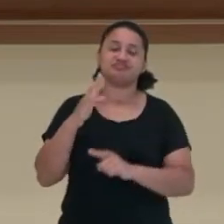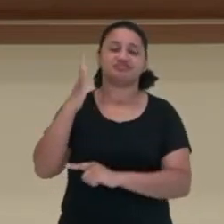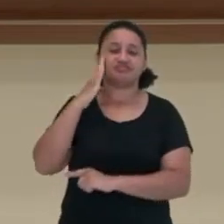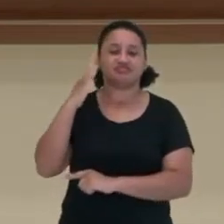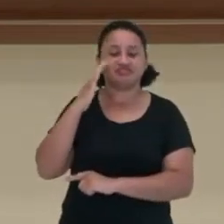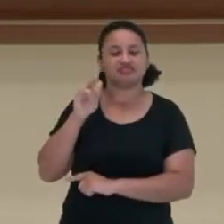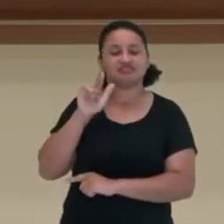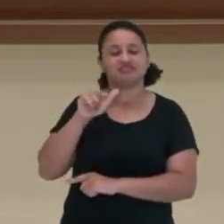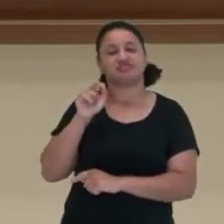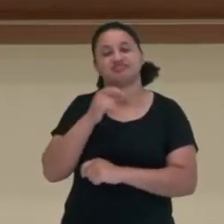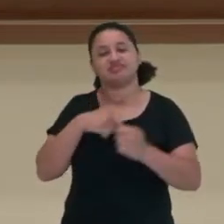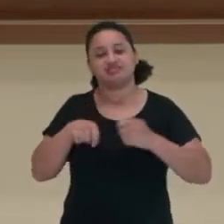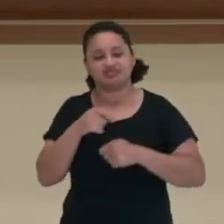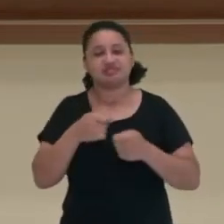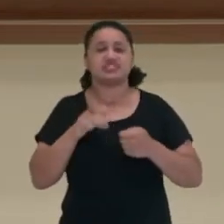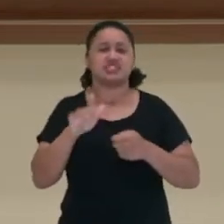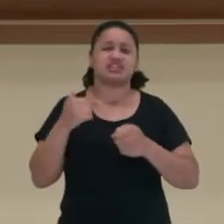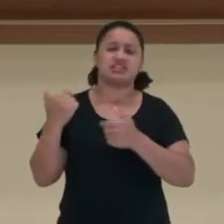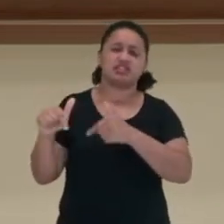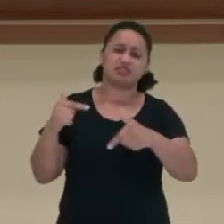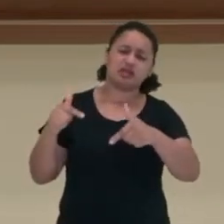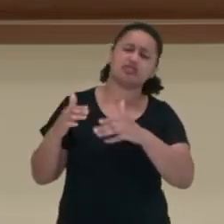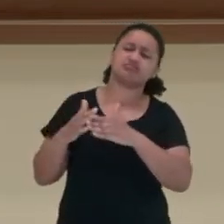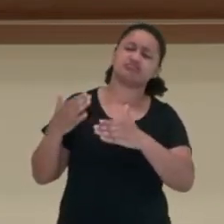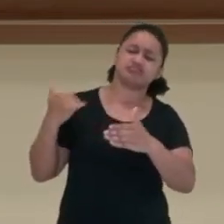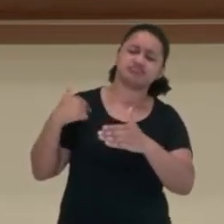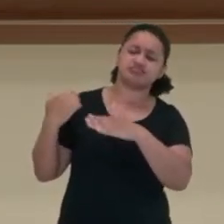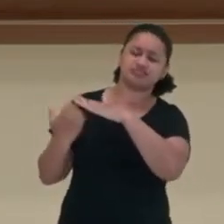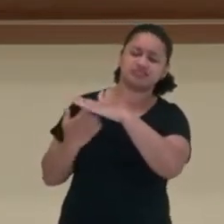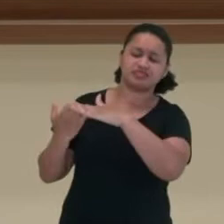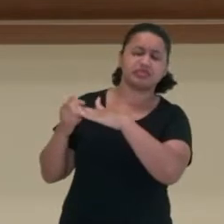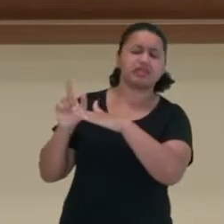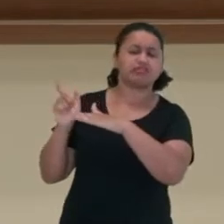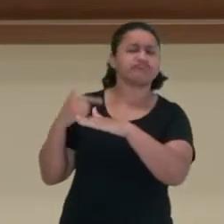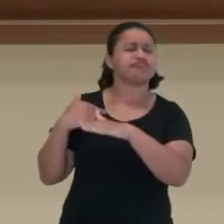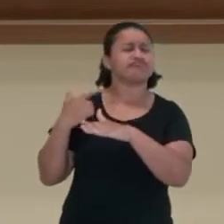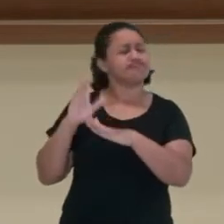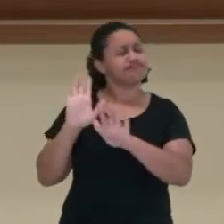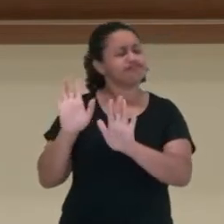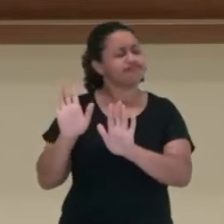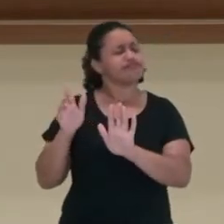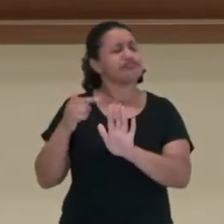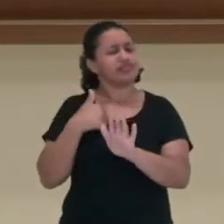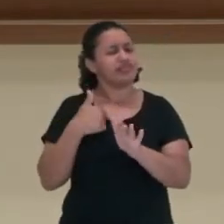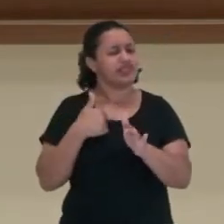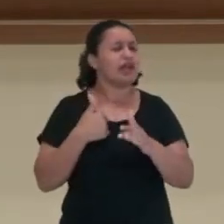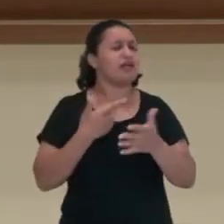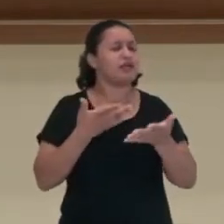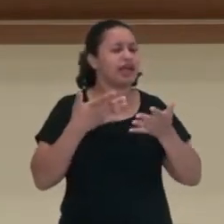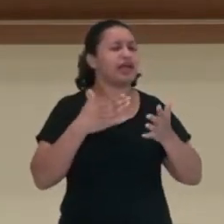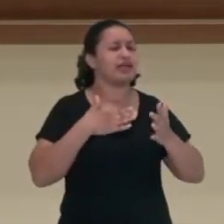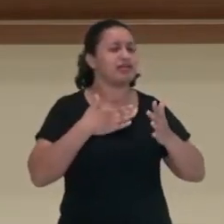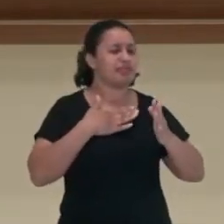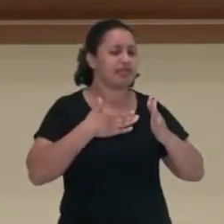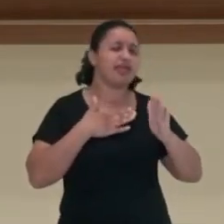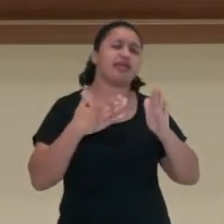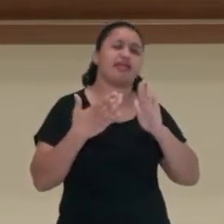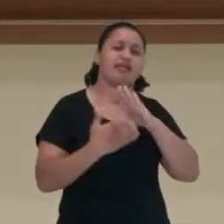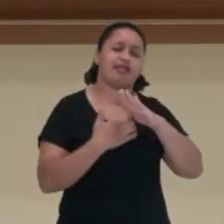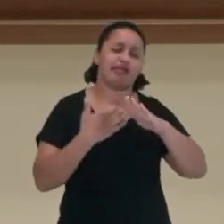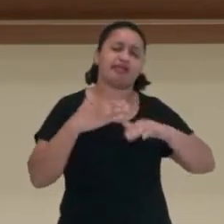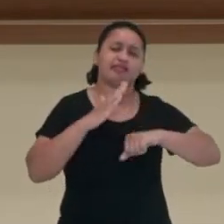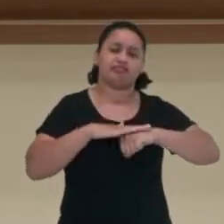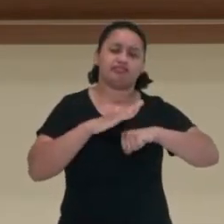negócio. Às vezes ele já trabalhou durante muito tempo numa empresa e resolve ter a sua própria empresa